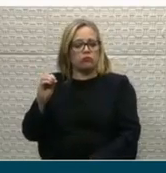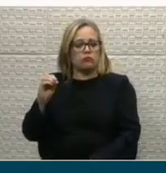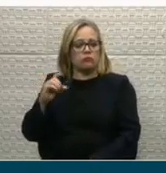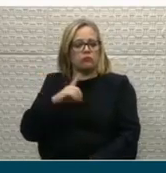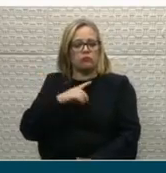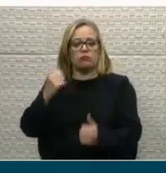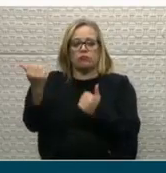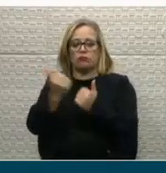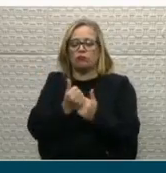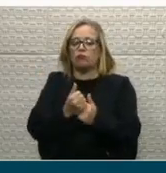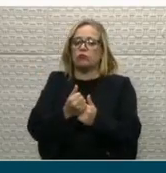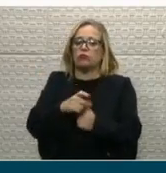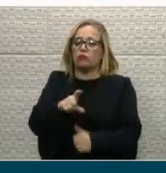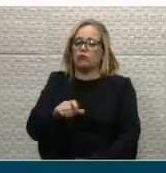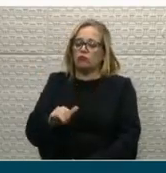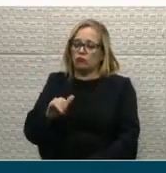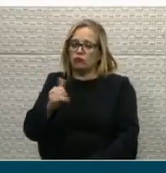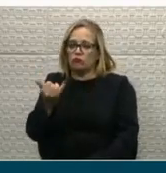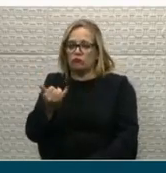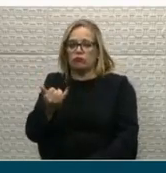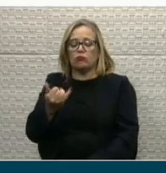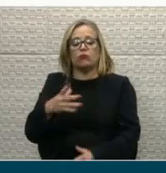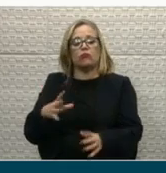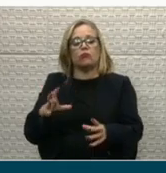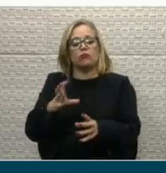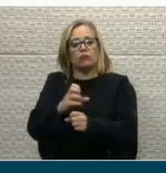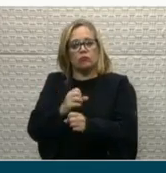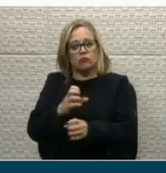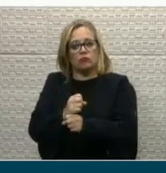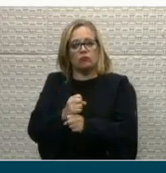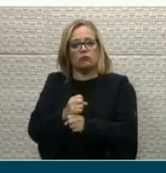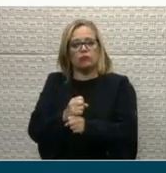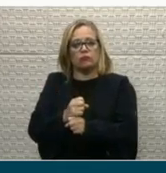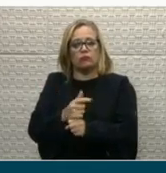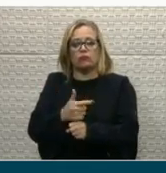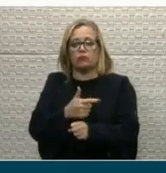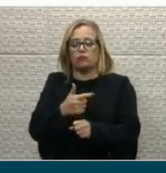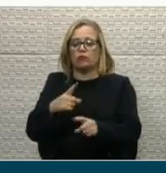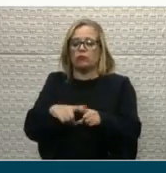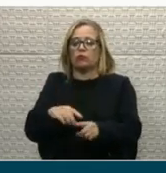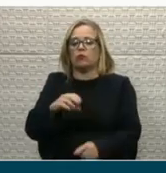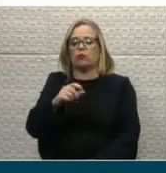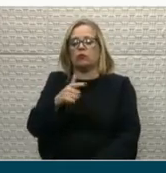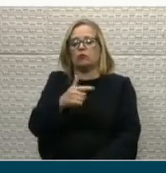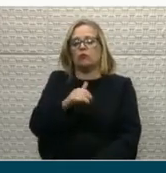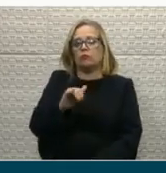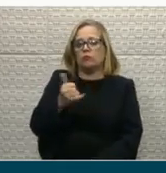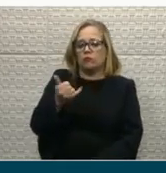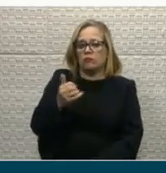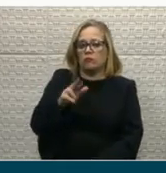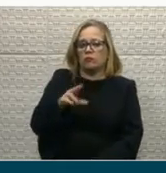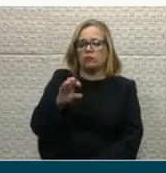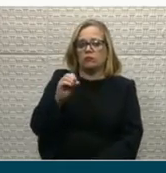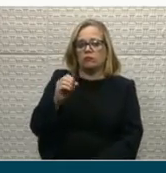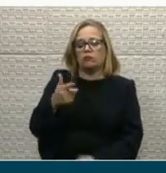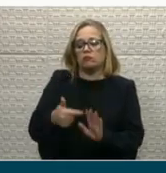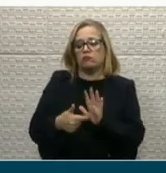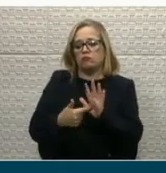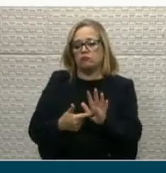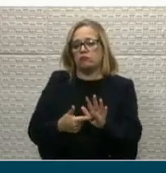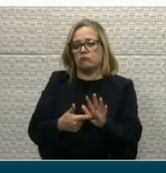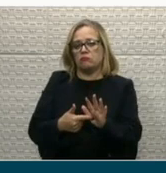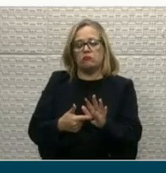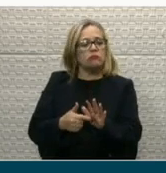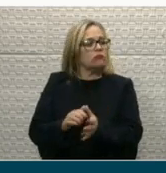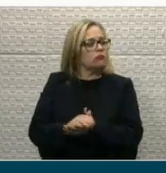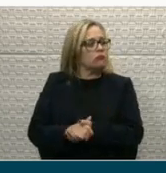forma x e y, em que a soma de x com duas vezes y é zero. Eu posso expressar y em função de